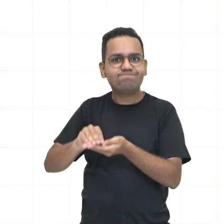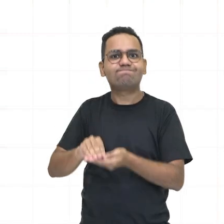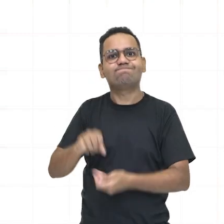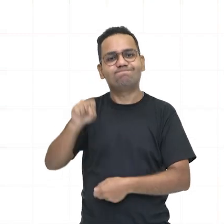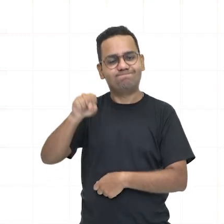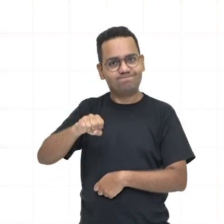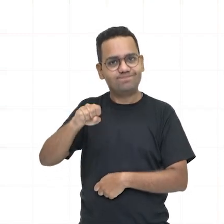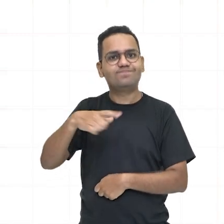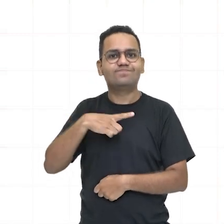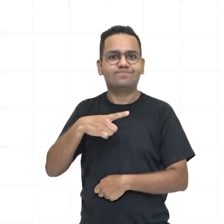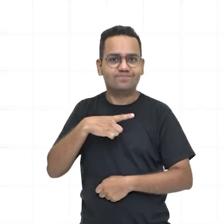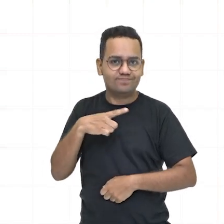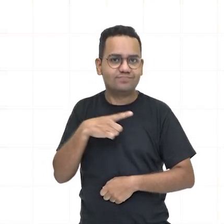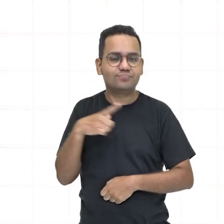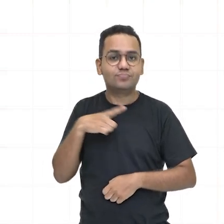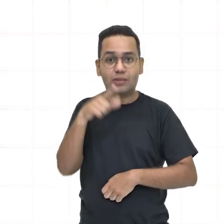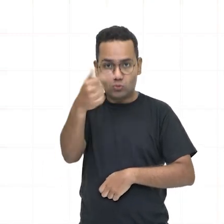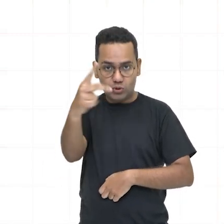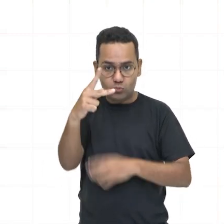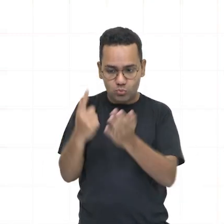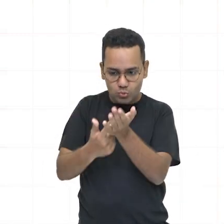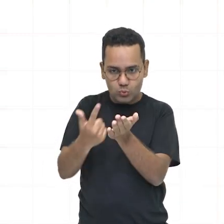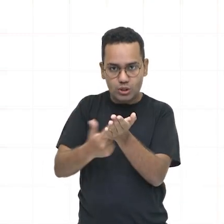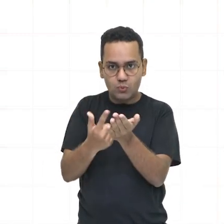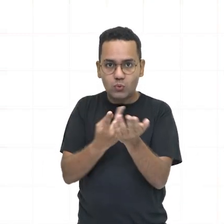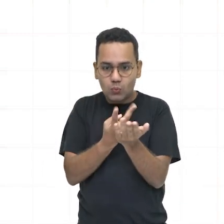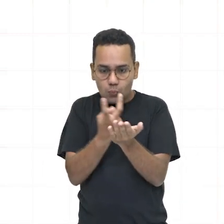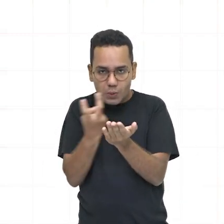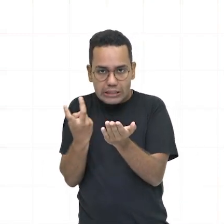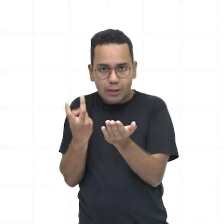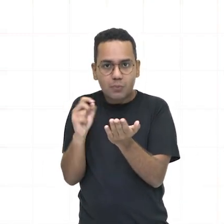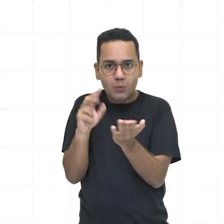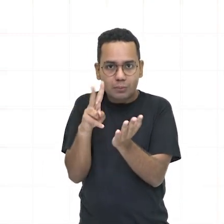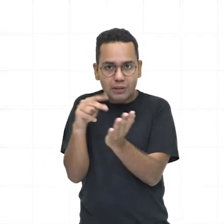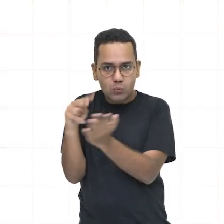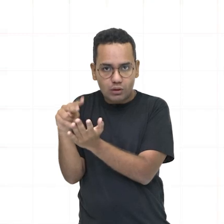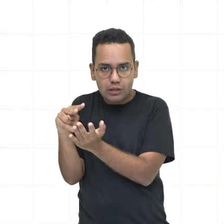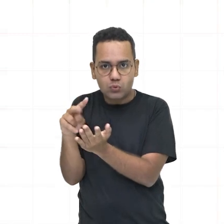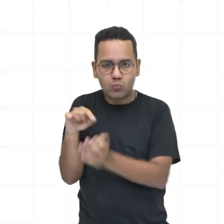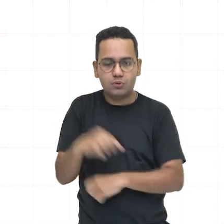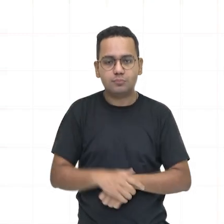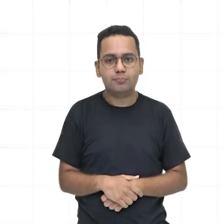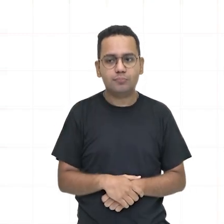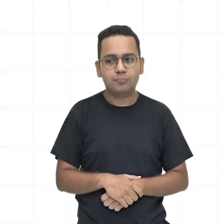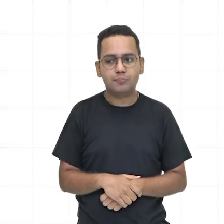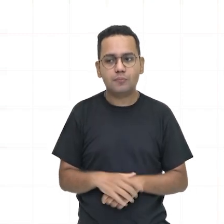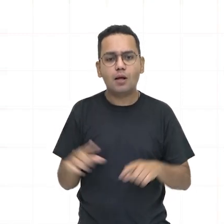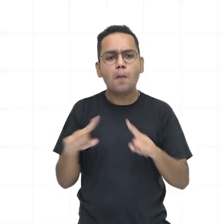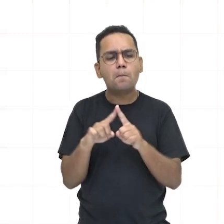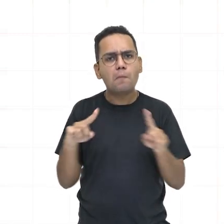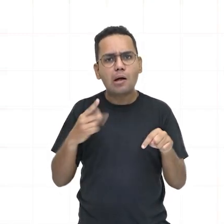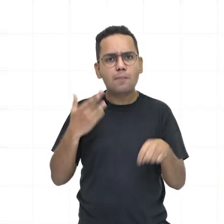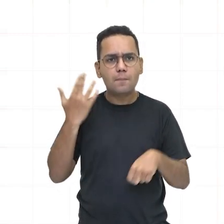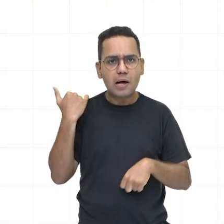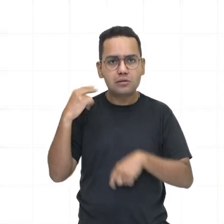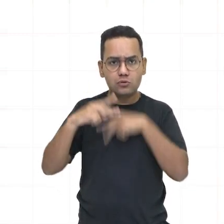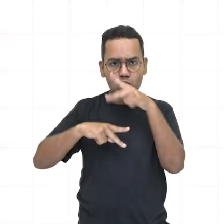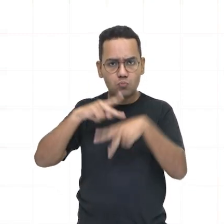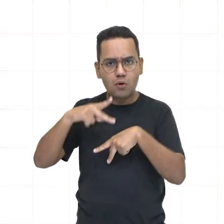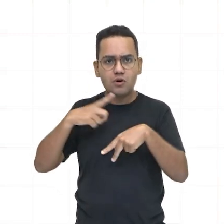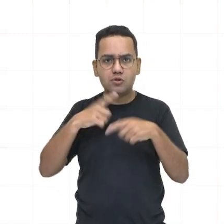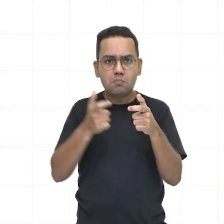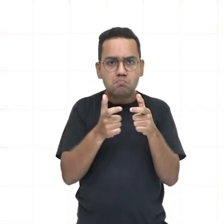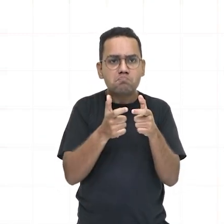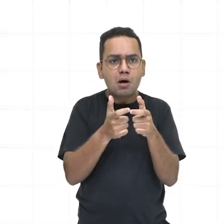aí no seu material escolar que o crescimento urbano e a arquitetura das grandes civilizações,